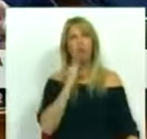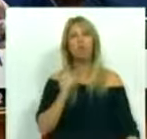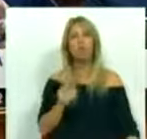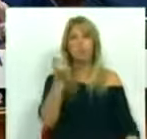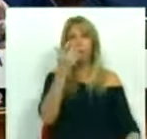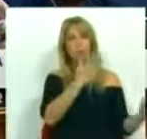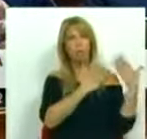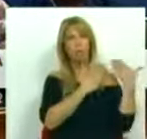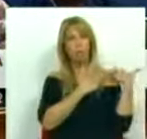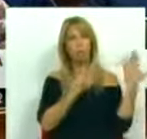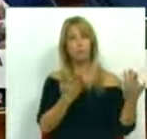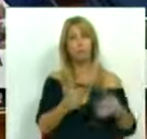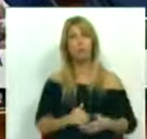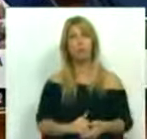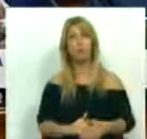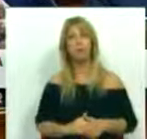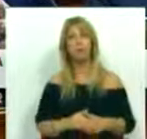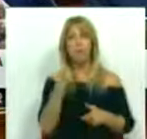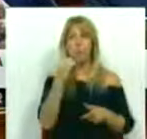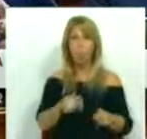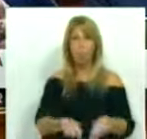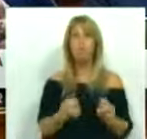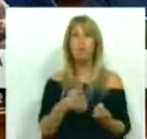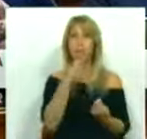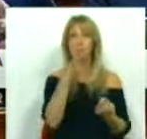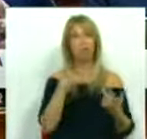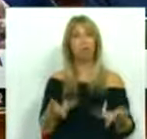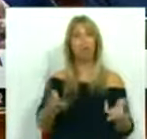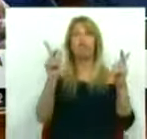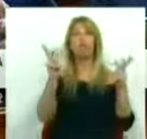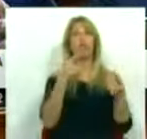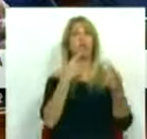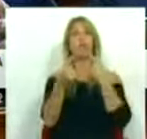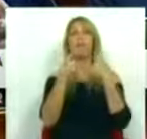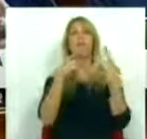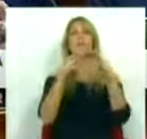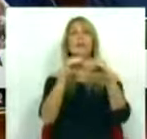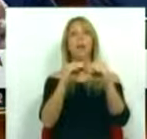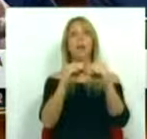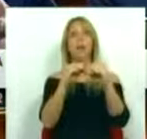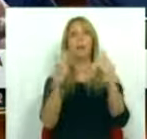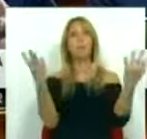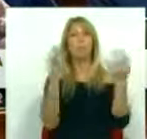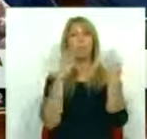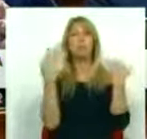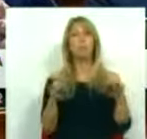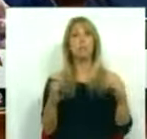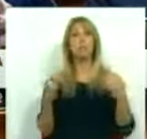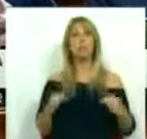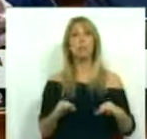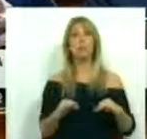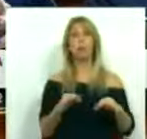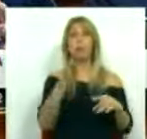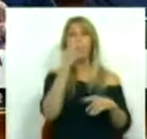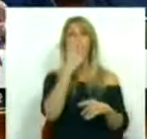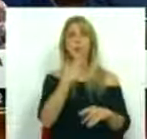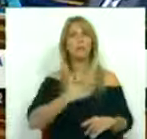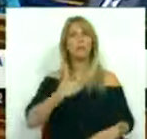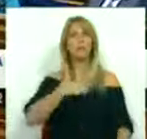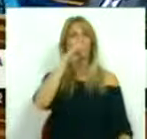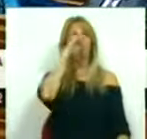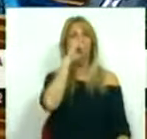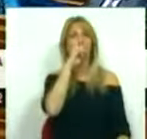de responsabilidade a um partido que se diz disponível para o diálogo, mas que, pura e simplesmente, parece não se querer